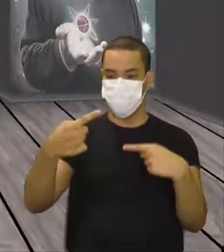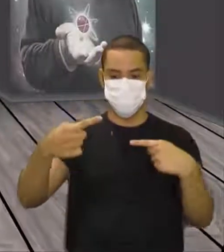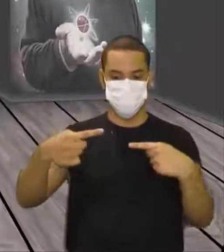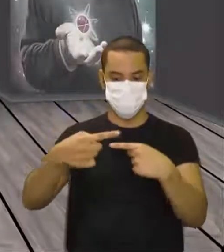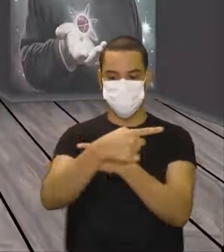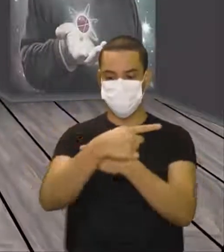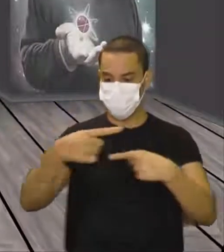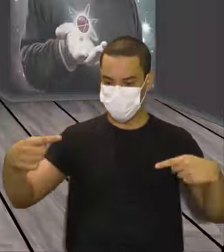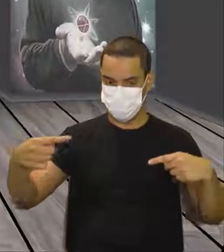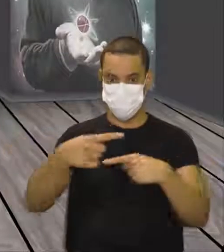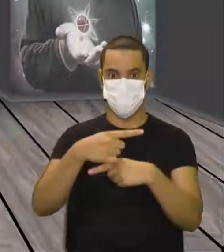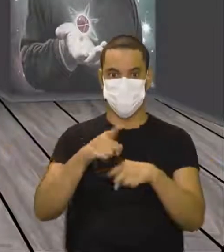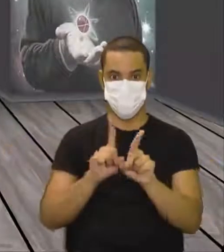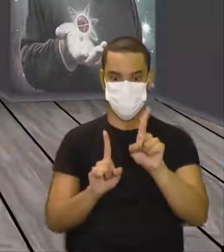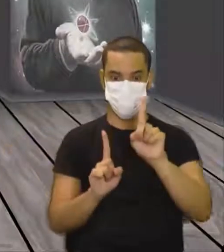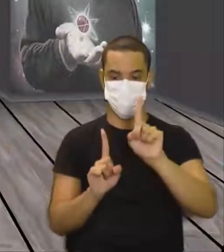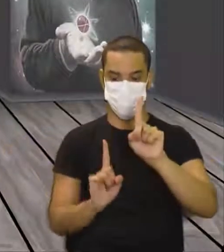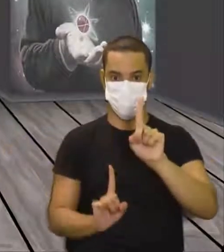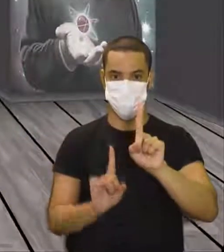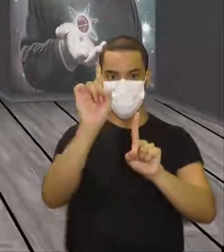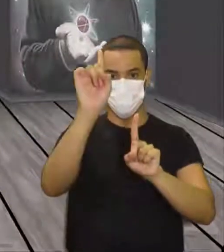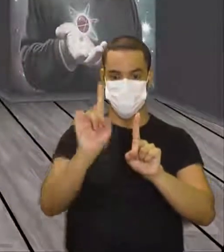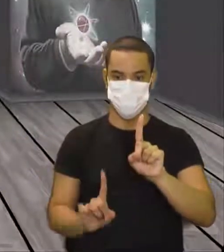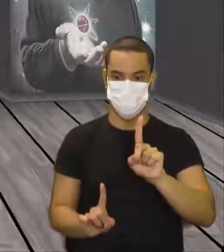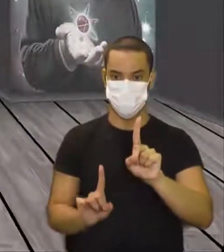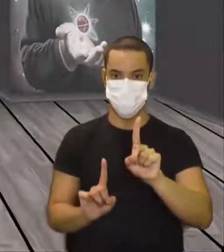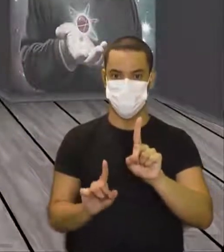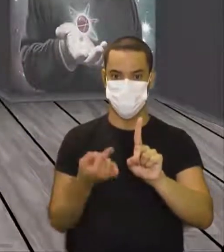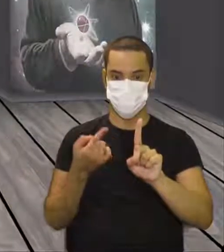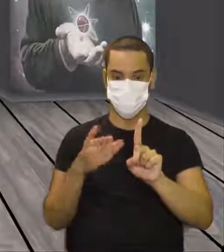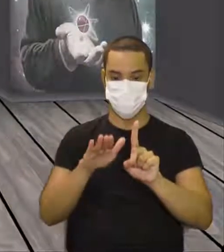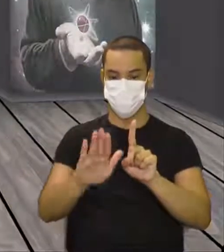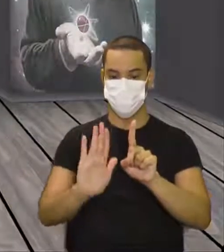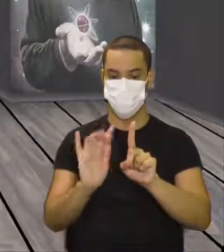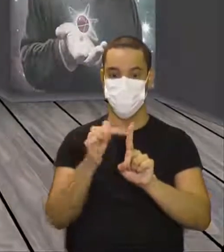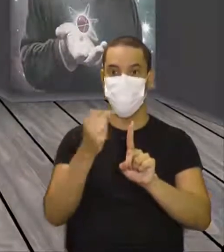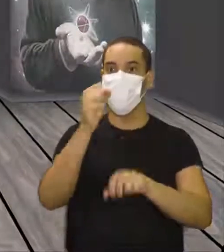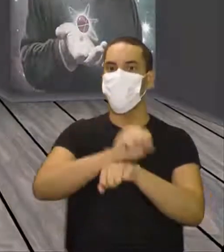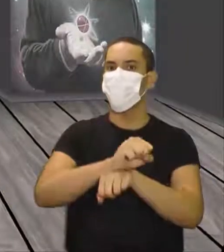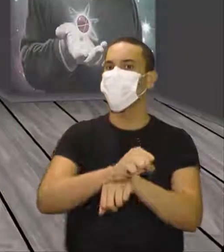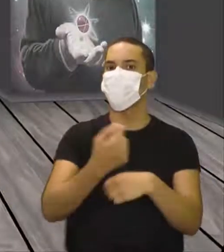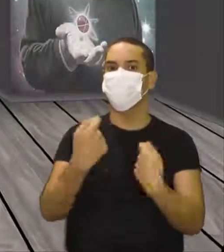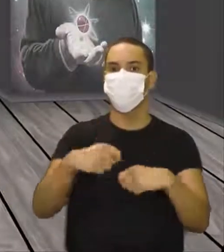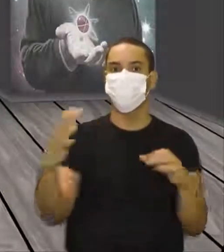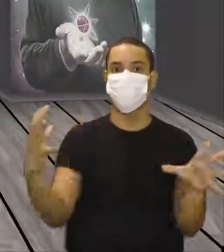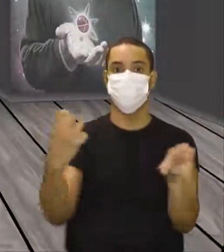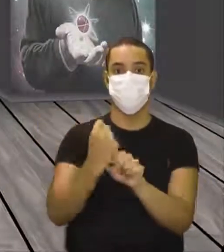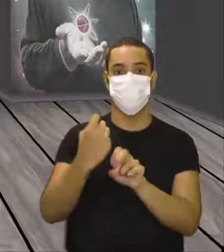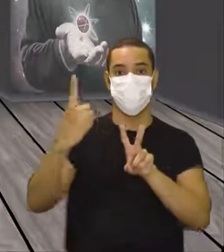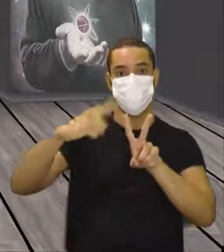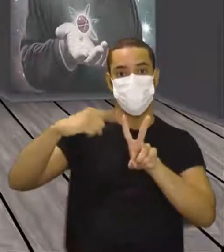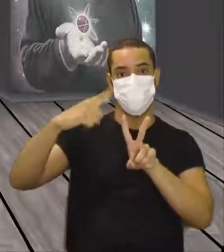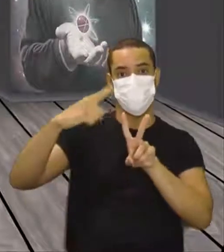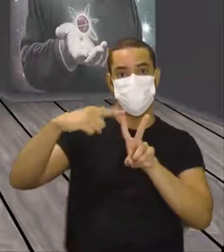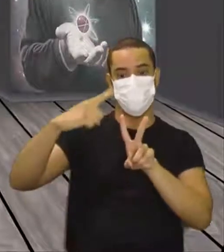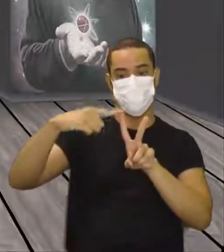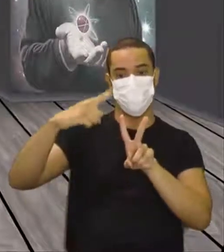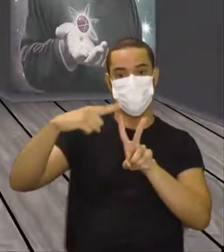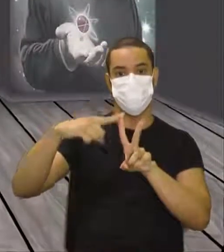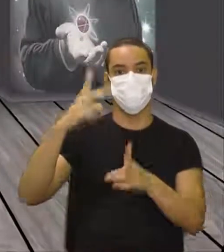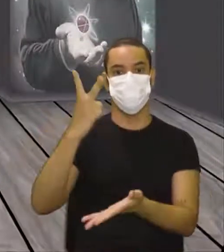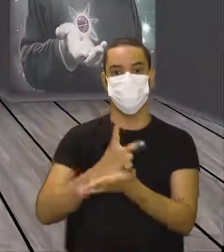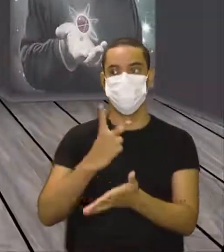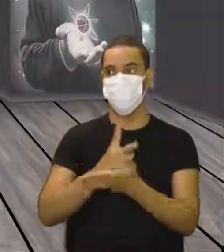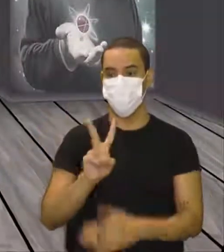está relacionando os dois. Se ele está parado, você vai ter que fazer essa soma de vetores. Vetores geralmente é quando está